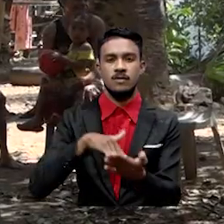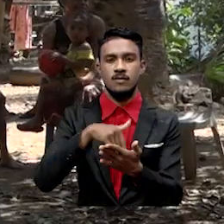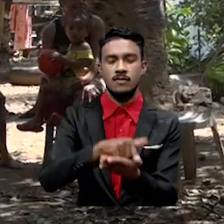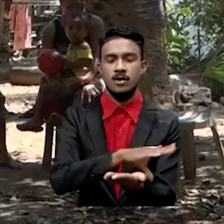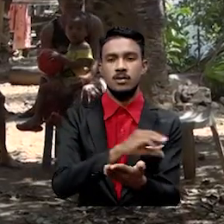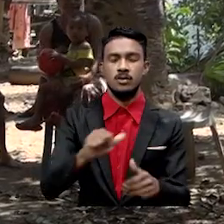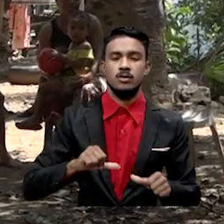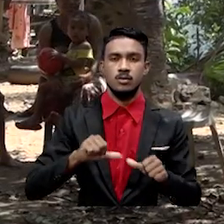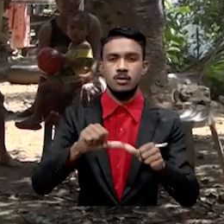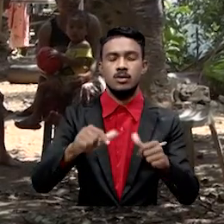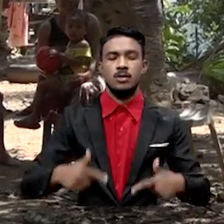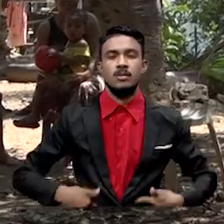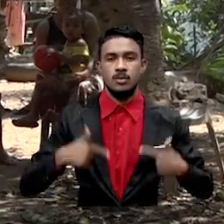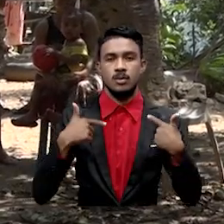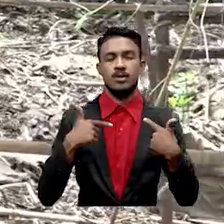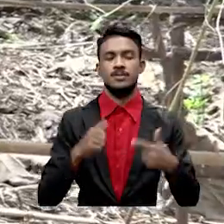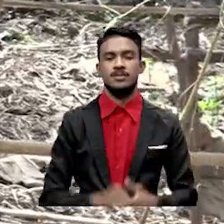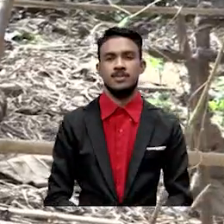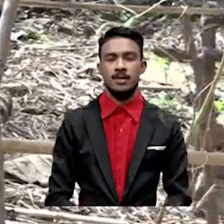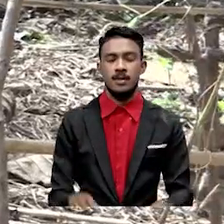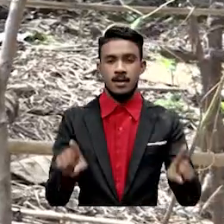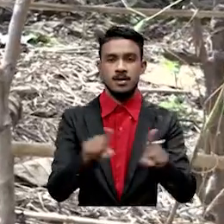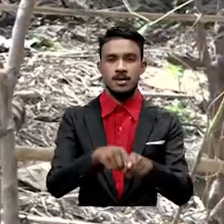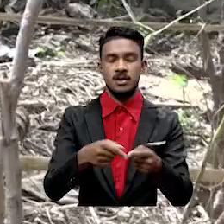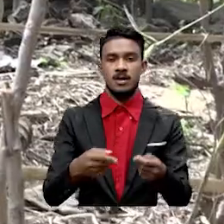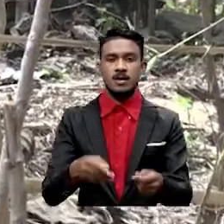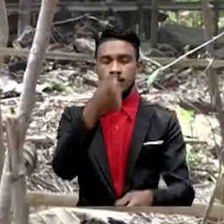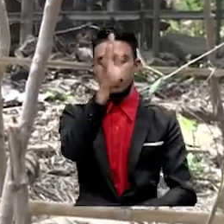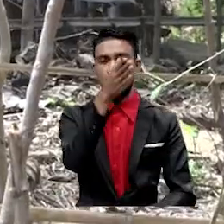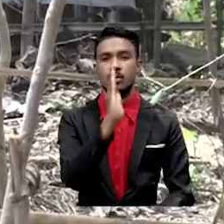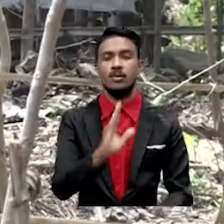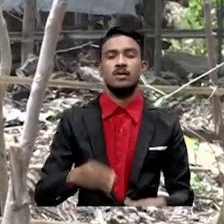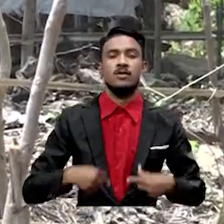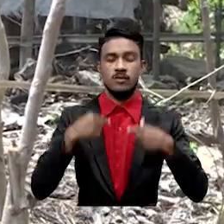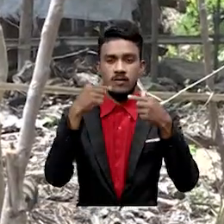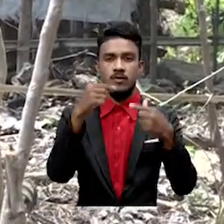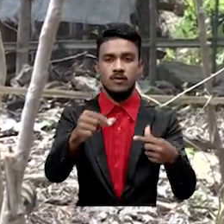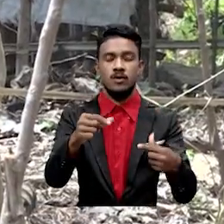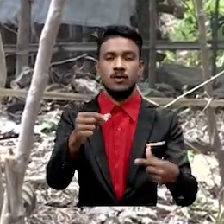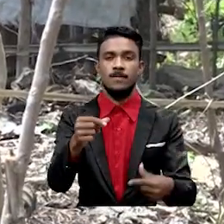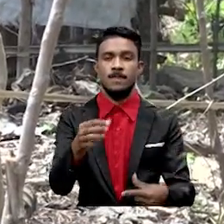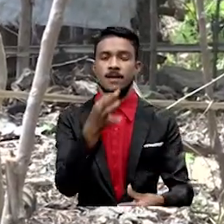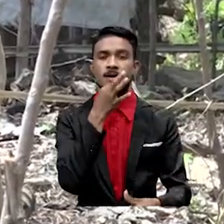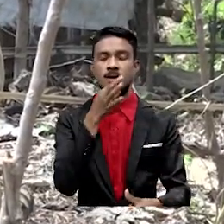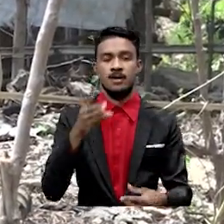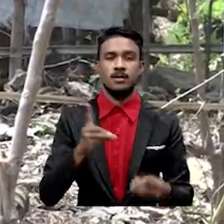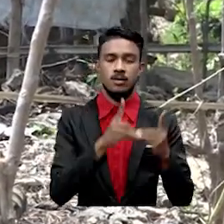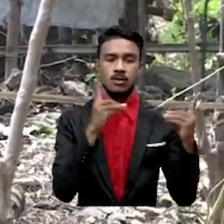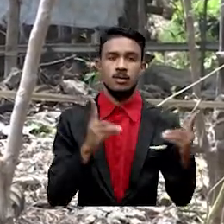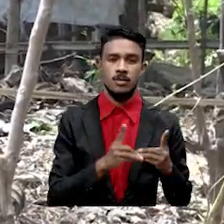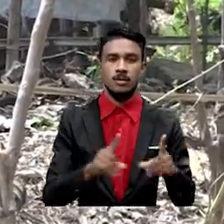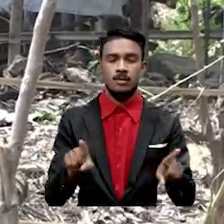Moris Rasi. Mas que maroma karai kai fuan doming ho oang mane nain rua, mai be oang nain rua